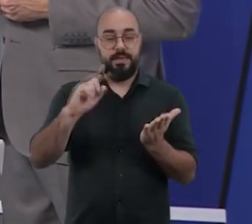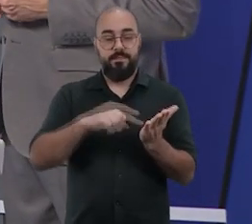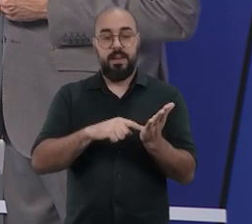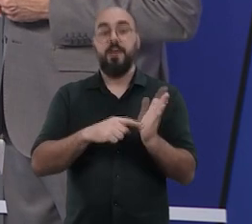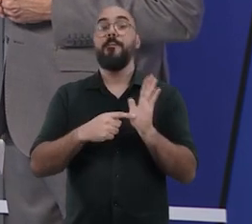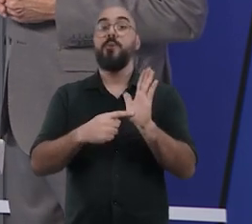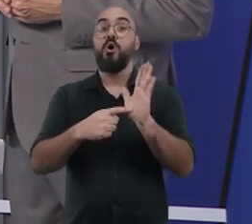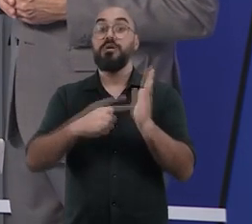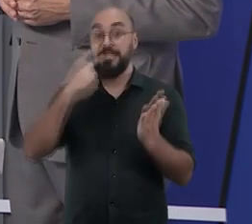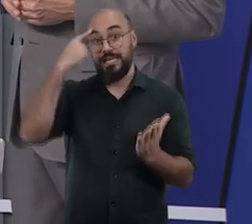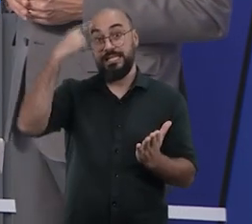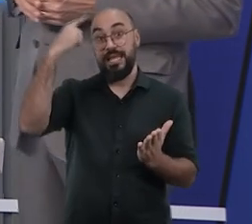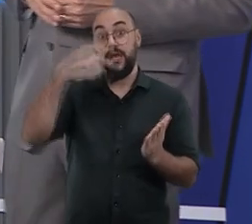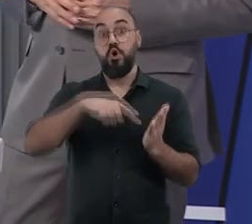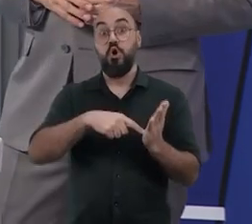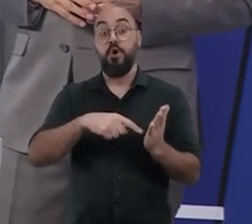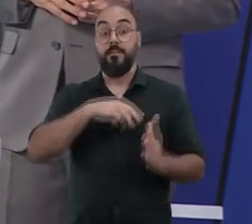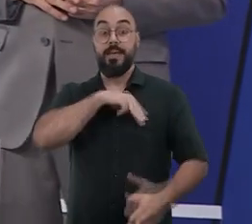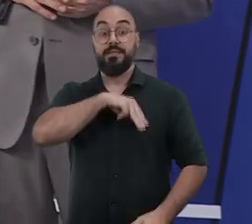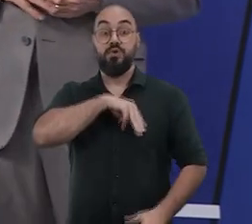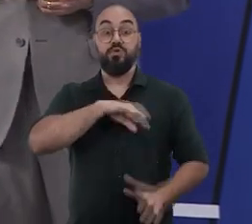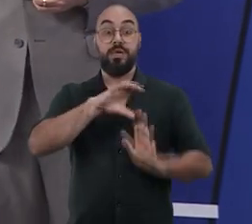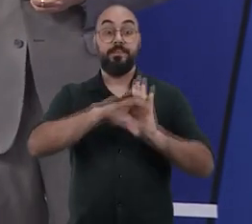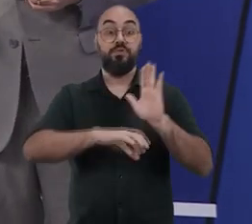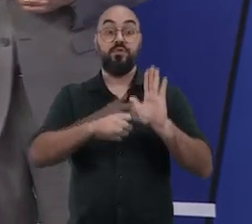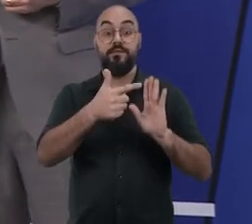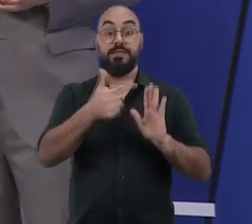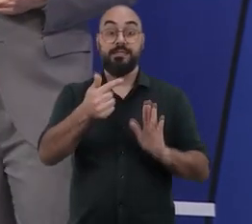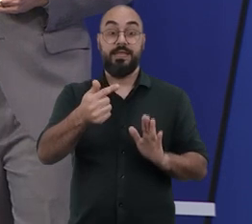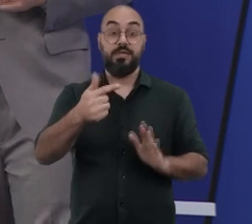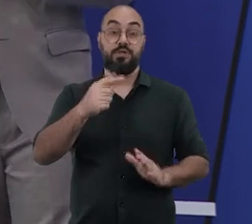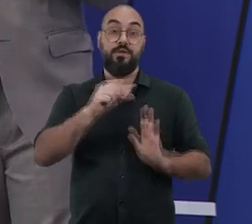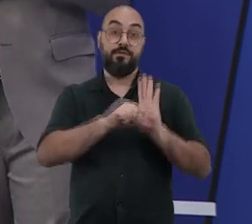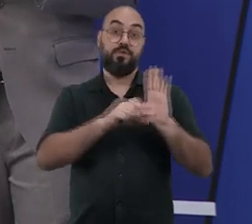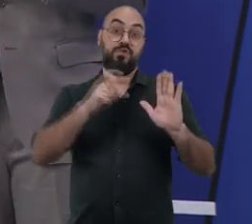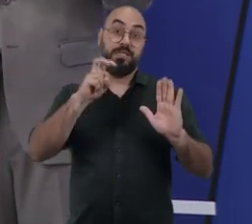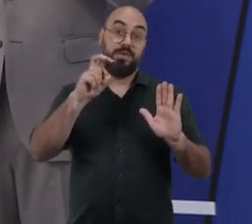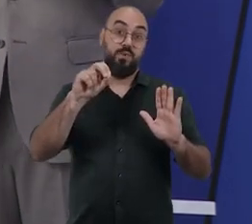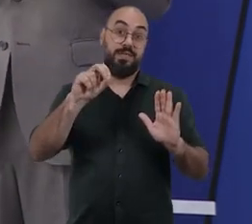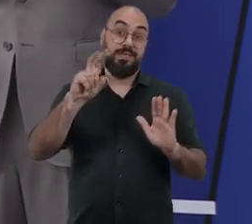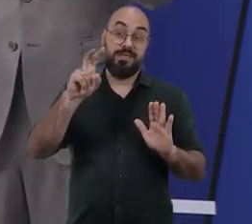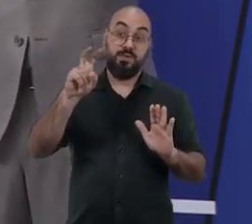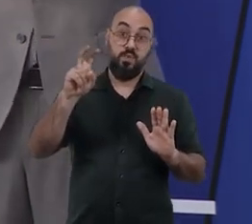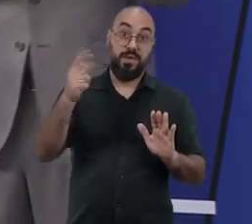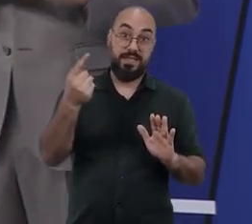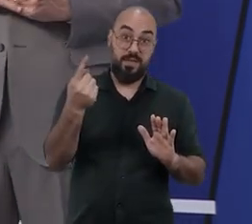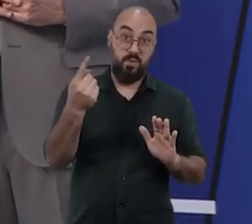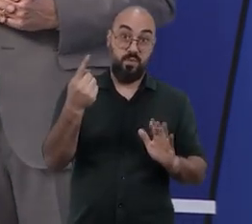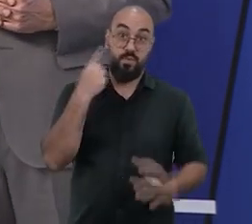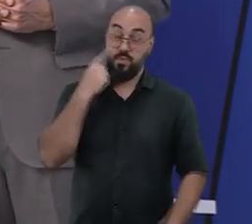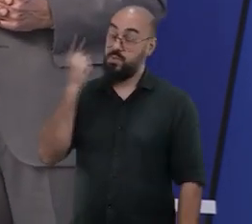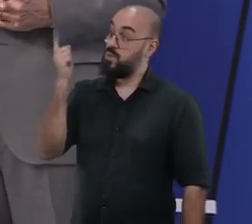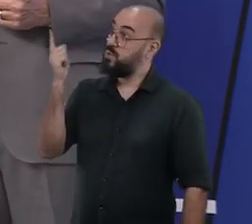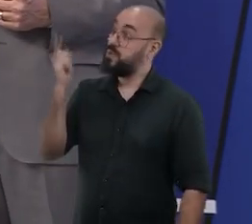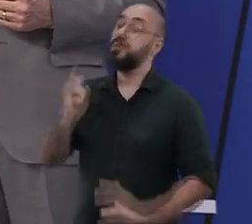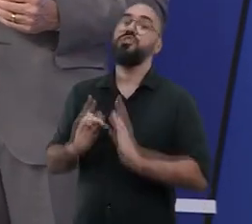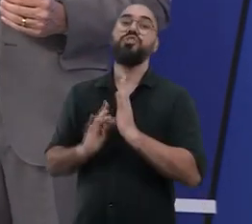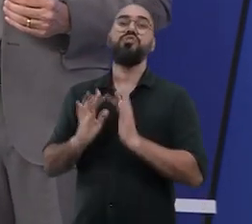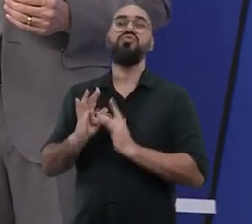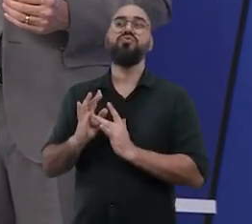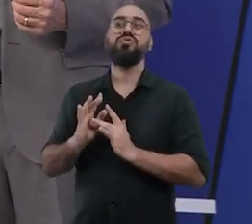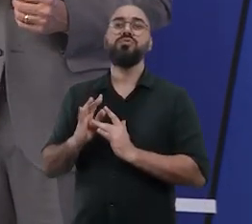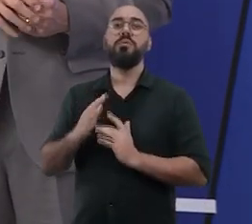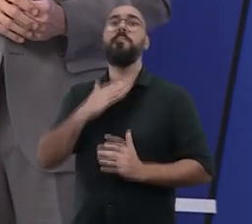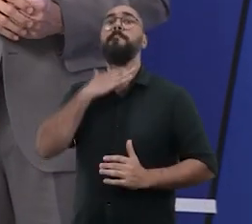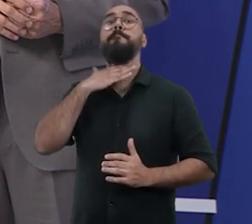quando vamos a Mateus 27, versos 50 e 51. Jesus havia acabado de morrer e